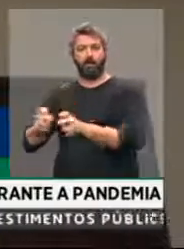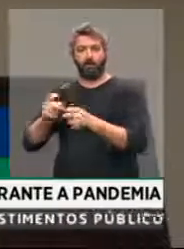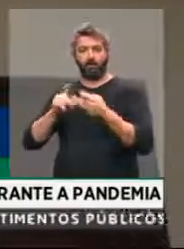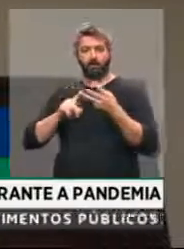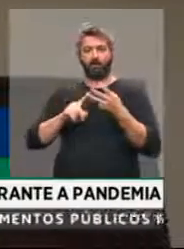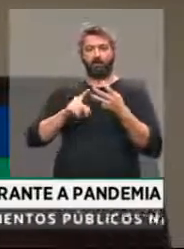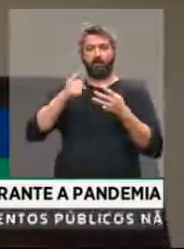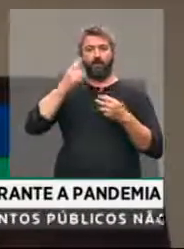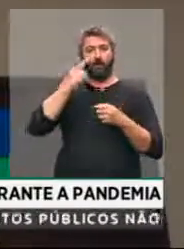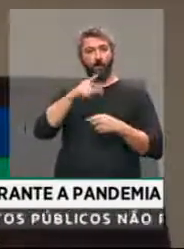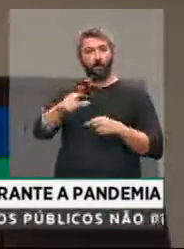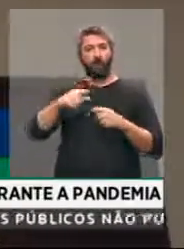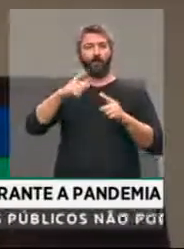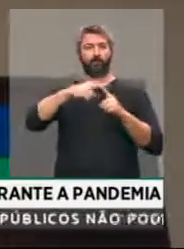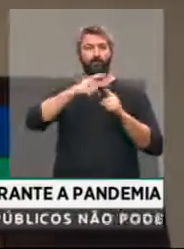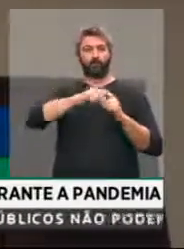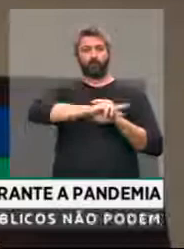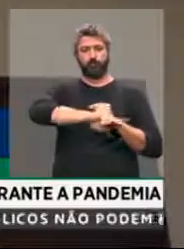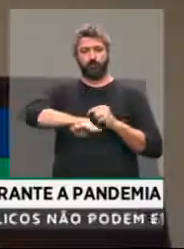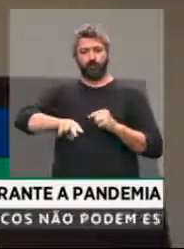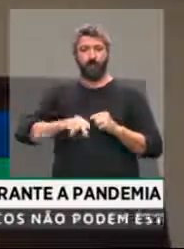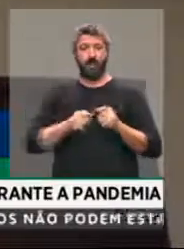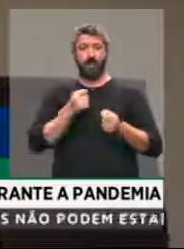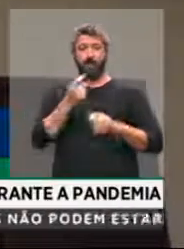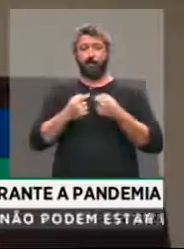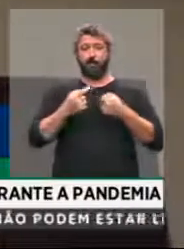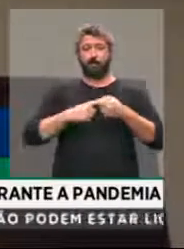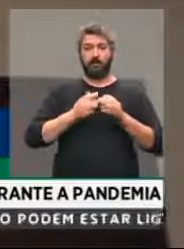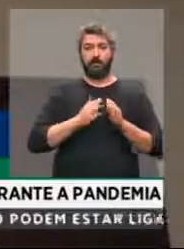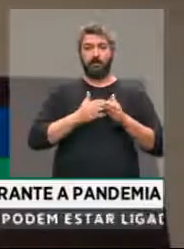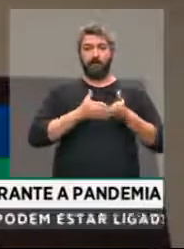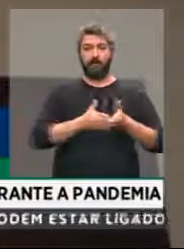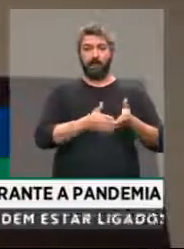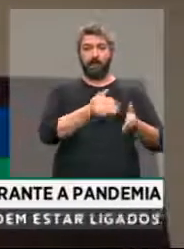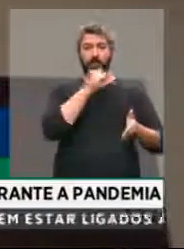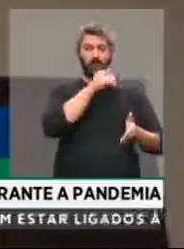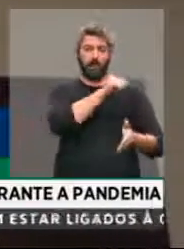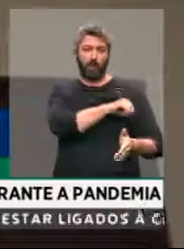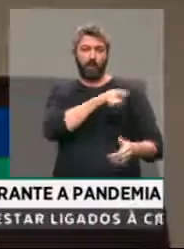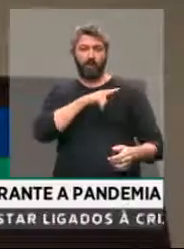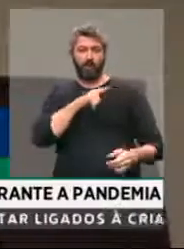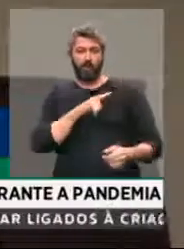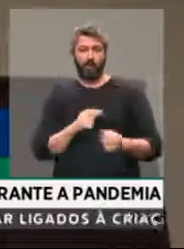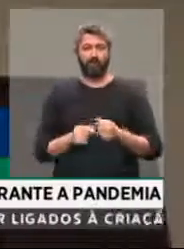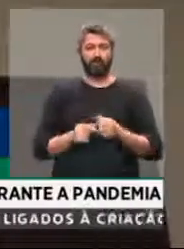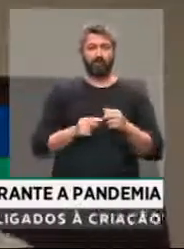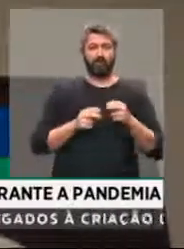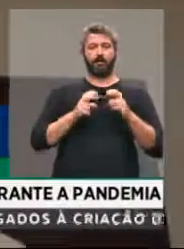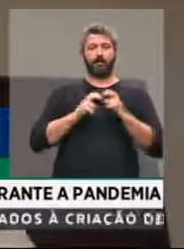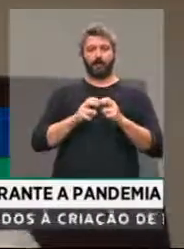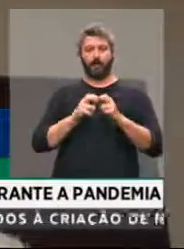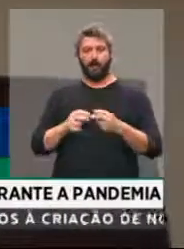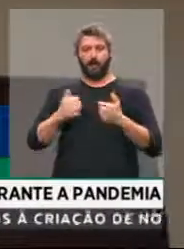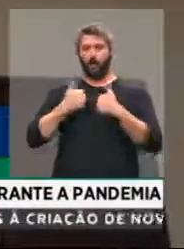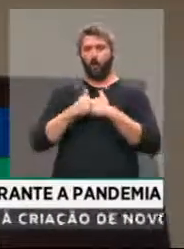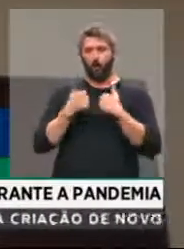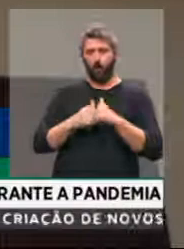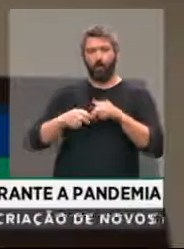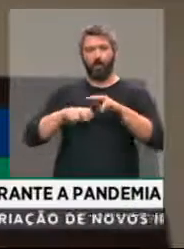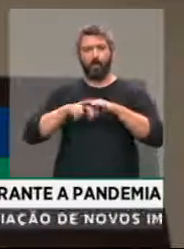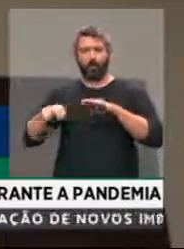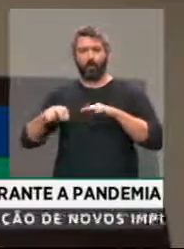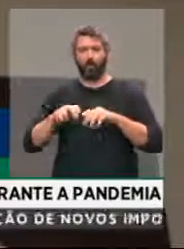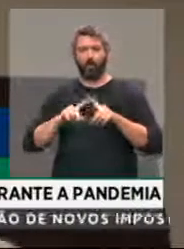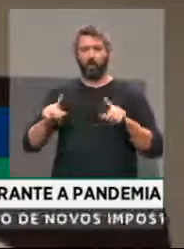para outros modelos de transporte, em algumas cidades as barcas, como é o caso do Rio de Janeiro, né, ou trem ou ônibus, mas não somente